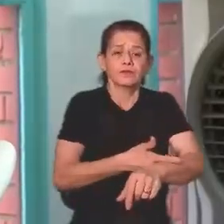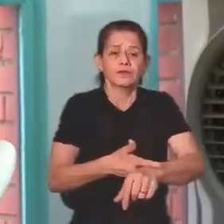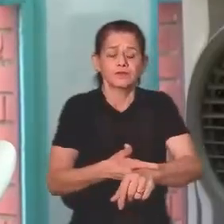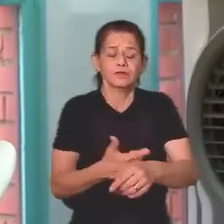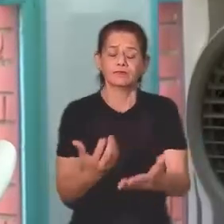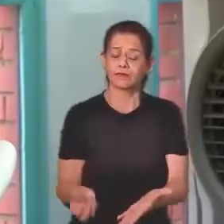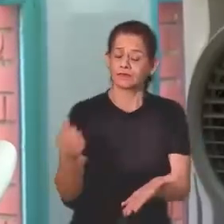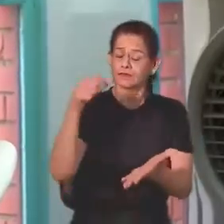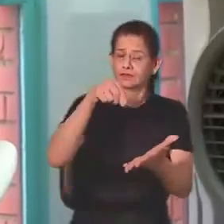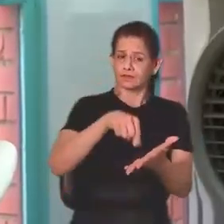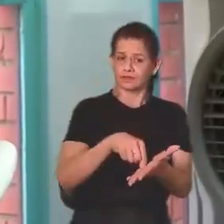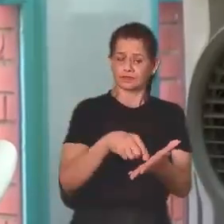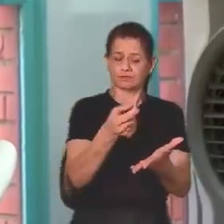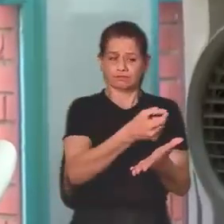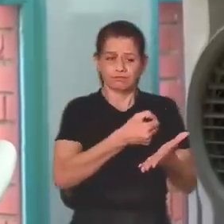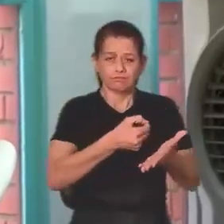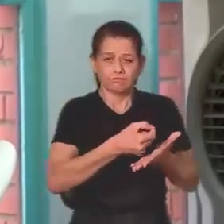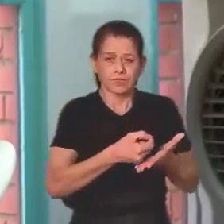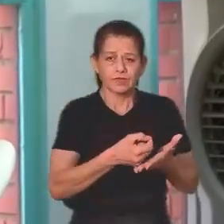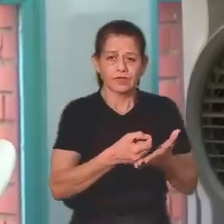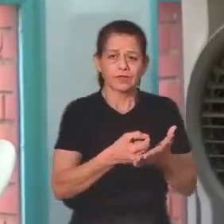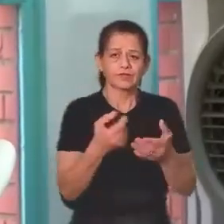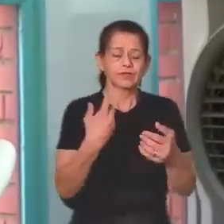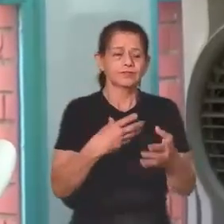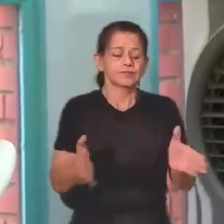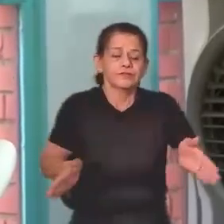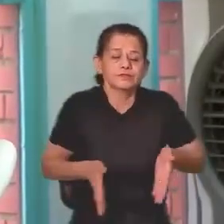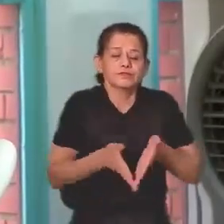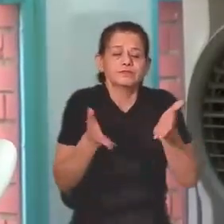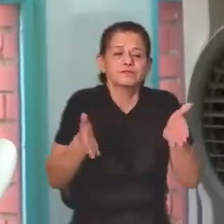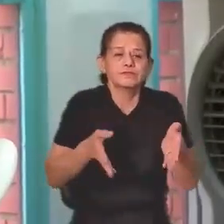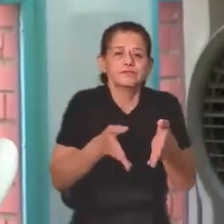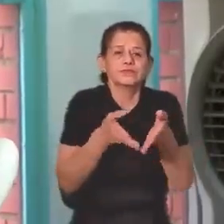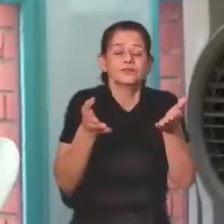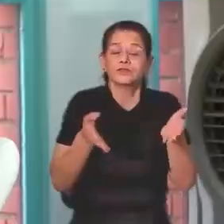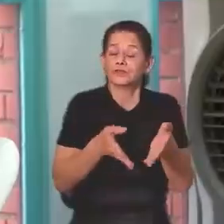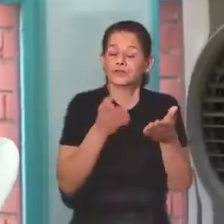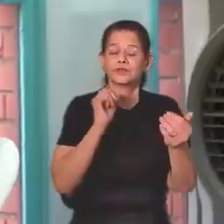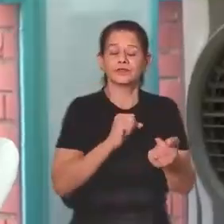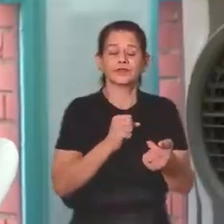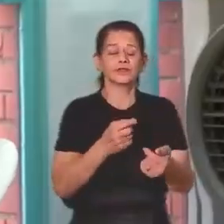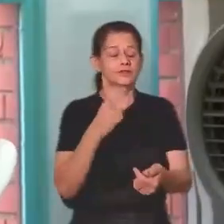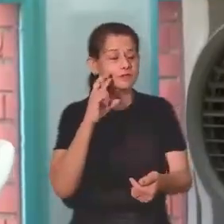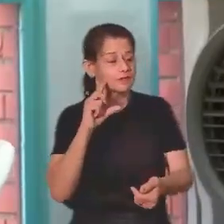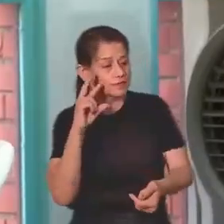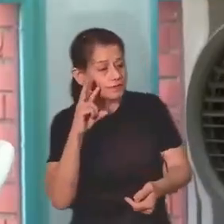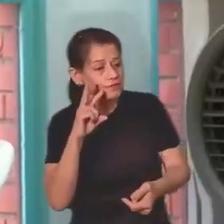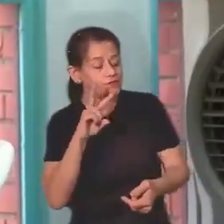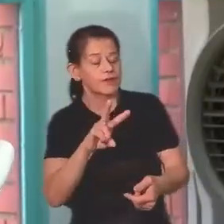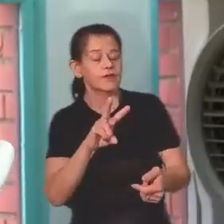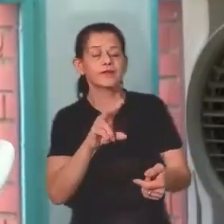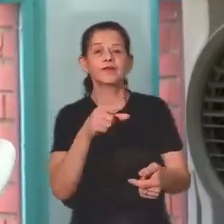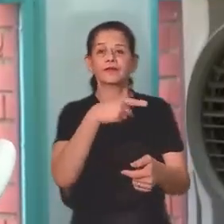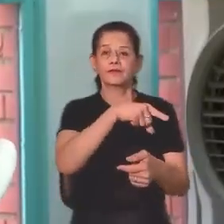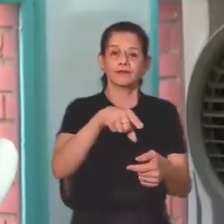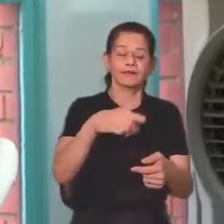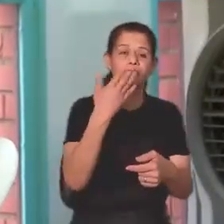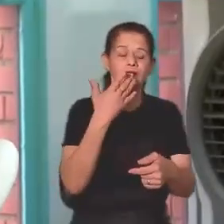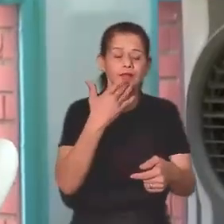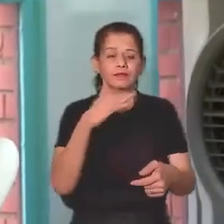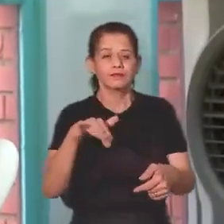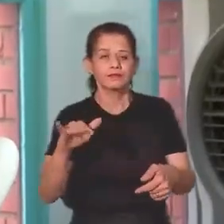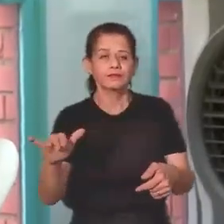si, mas também dessa rede de incentivo, né, de reconhecimento, porque